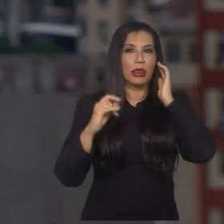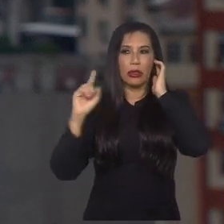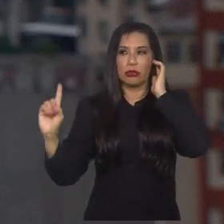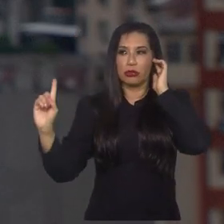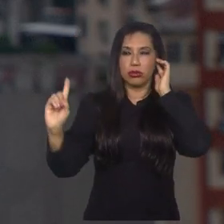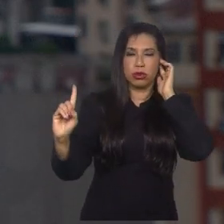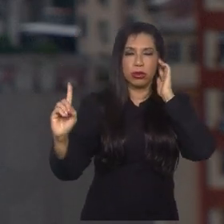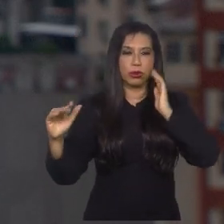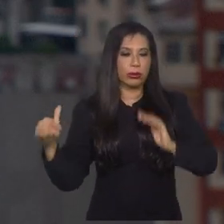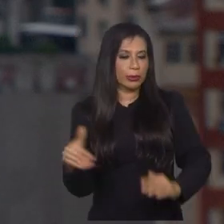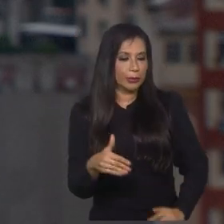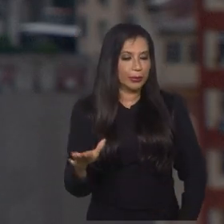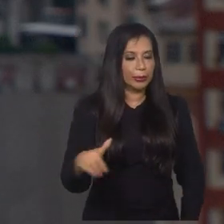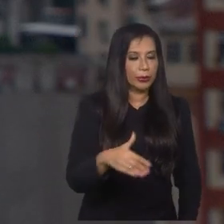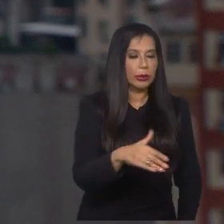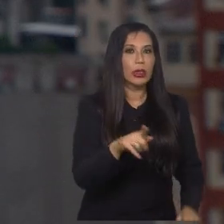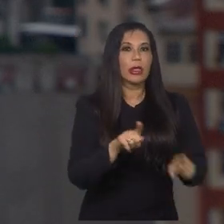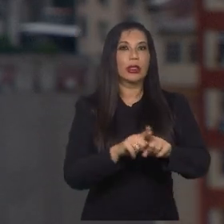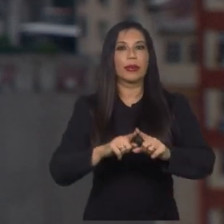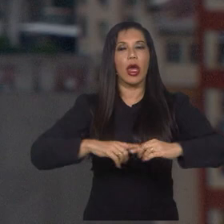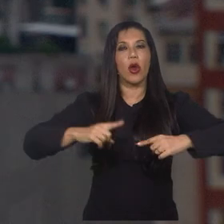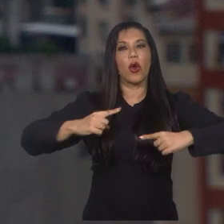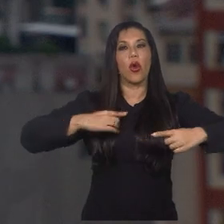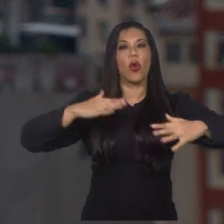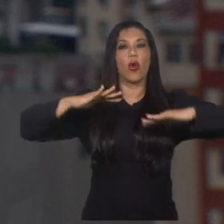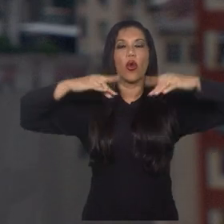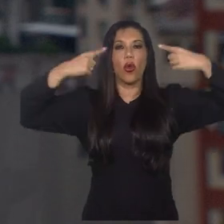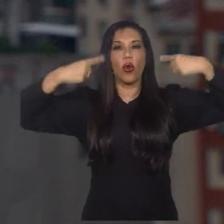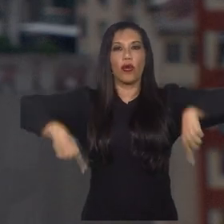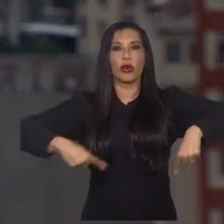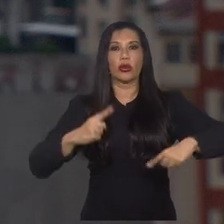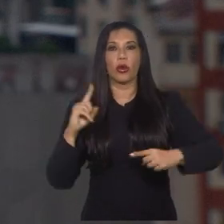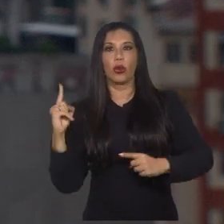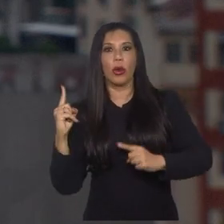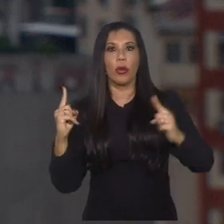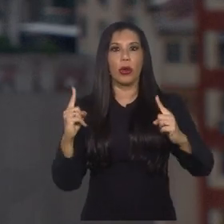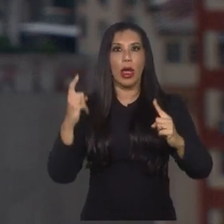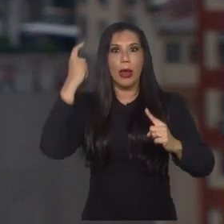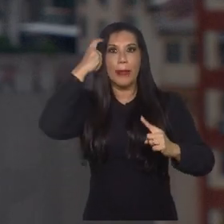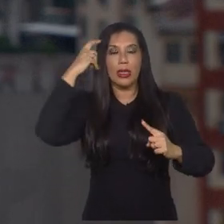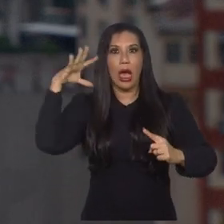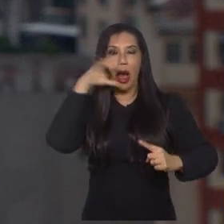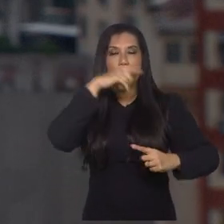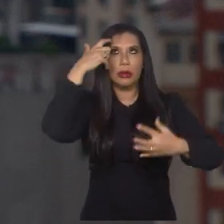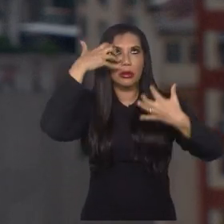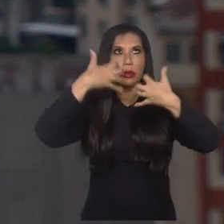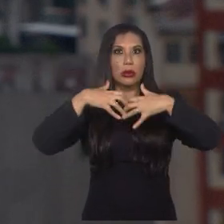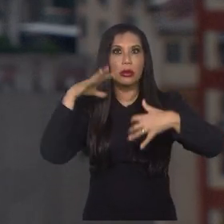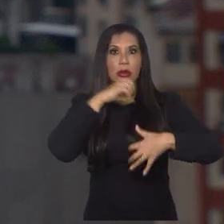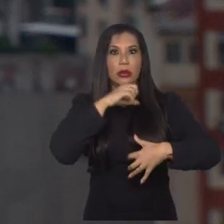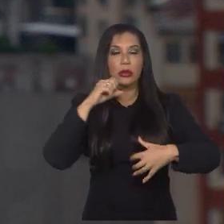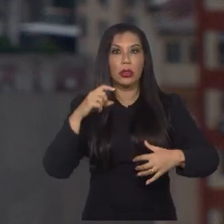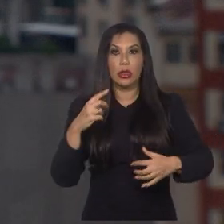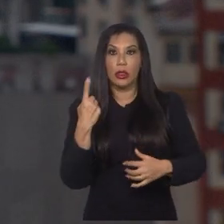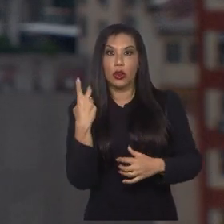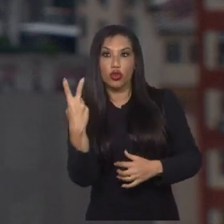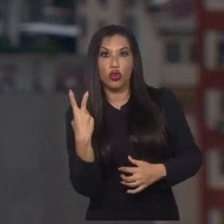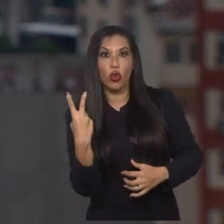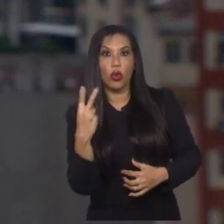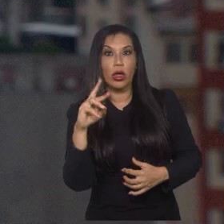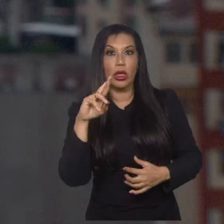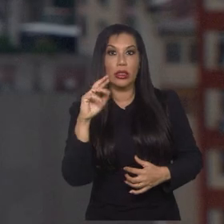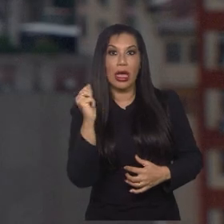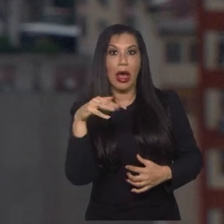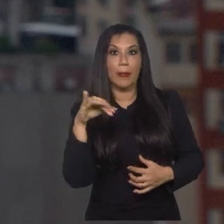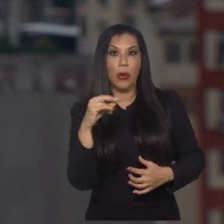absurdamente habilidosa e ela vai muito bem também nos confrontos de um a um. E ela é muito rápida, ela pensa muito rápido. Então, se ela e Ramona conseguirem jogar o